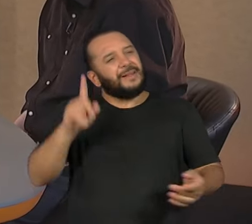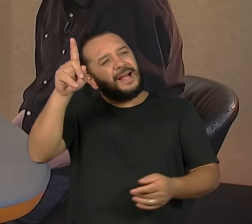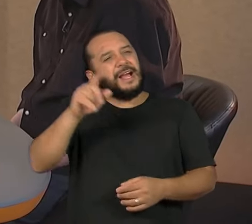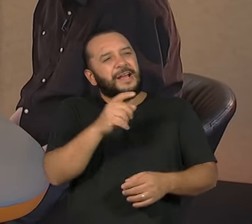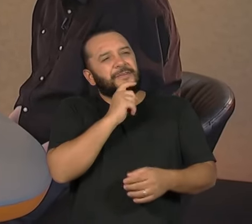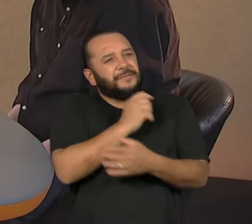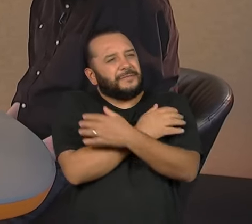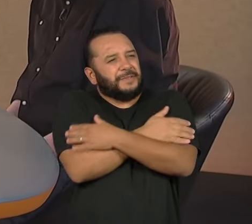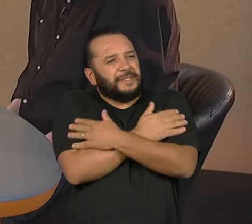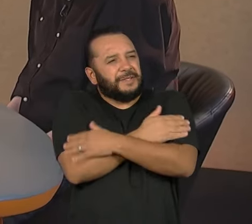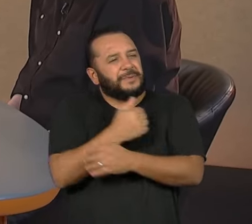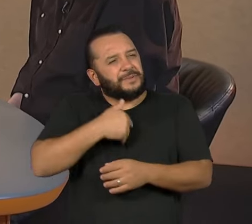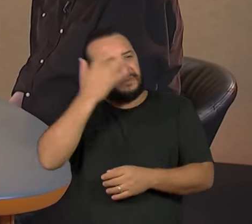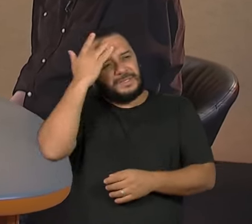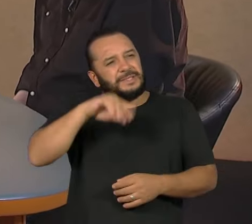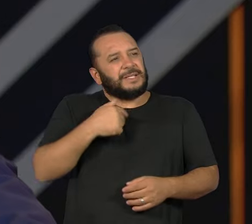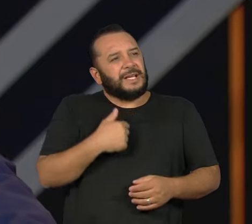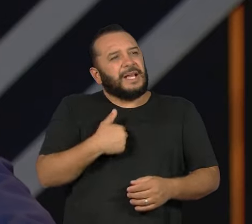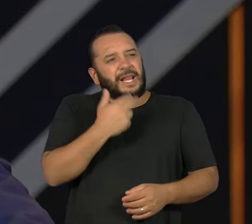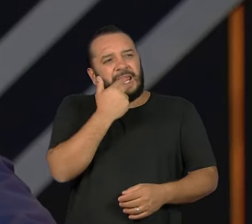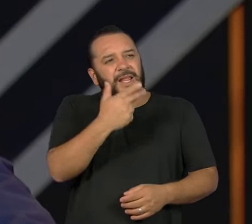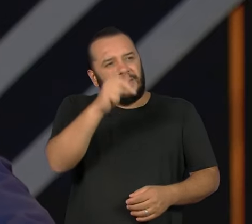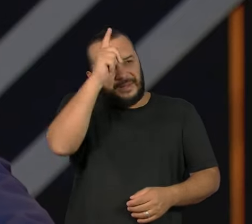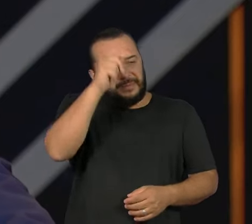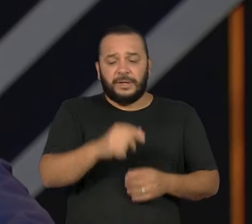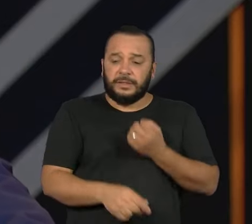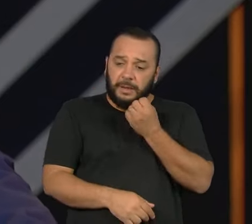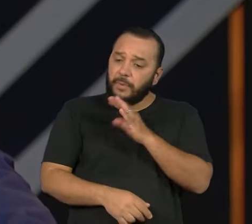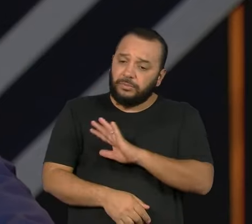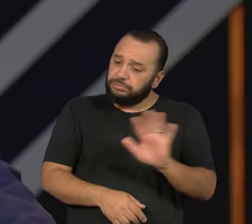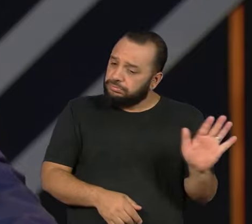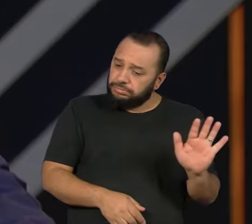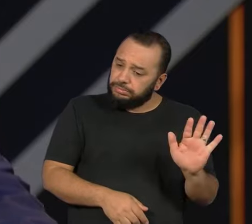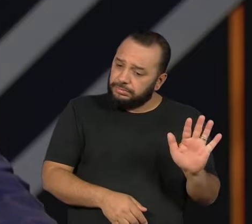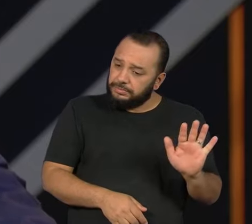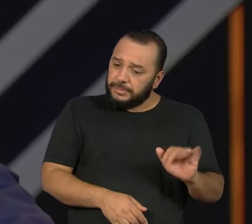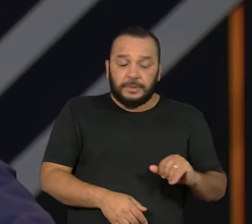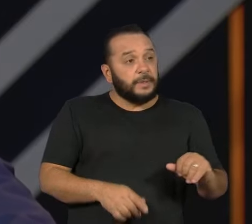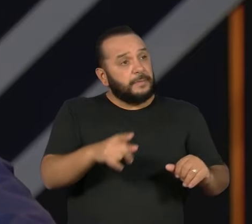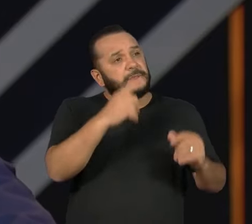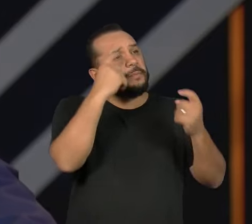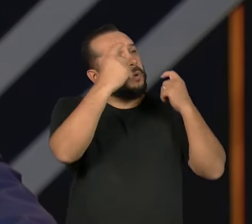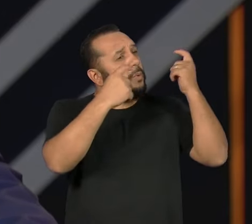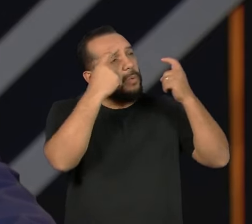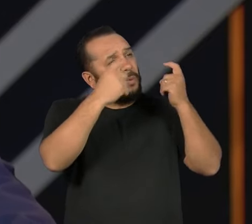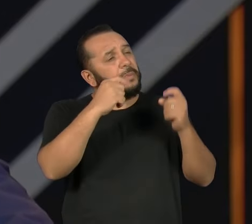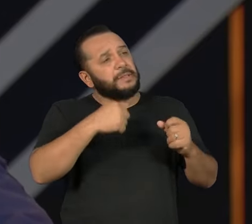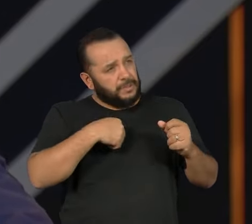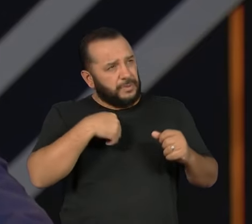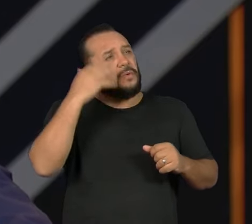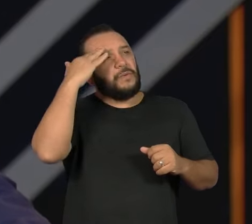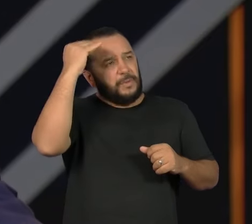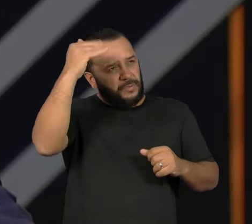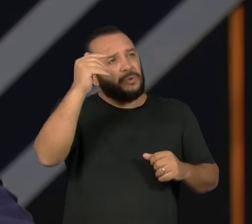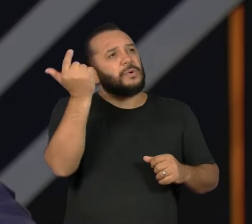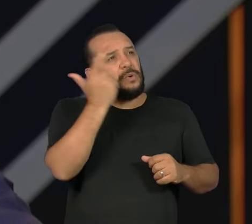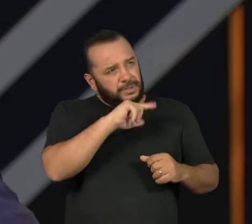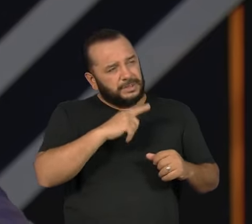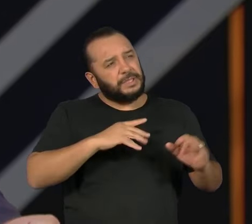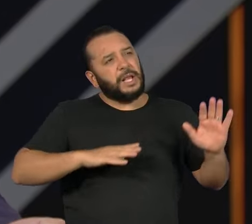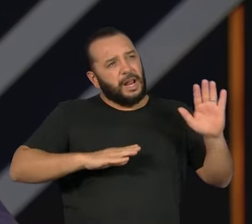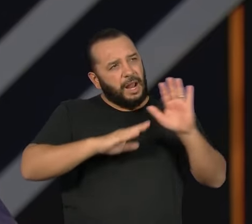fala alemão. Não vou. Ela falou, tá bom, não quer ir, não vai. Falei, mas não se preocupa, mãe, a senhora vai muito, ouvir muito falar de mim, eu vou me tornar uma pessoa